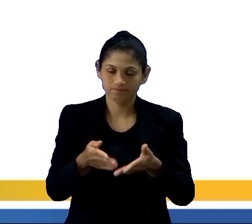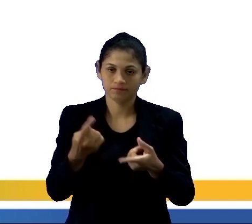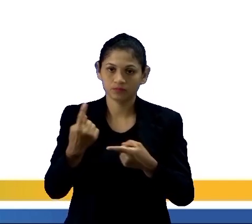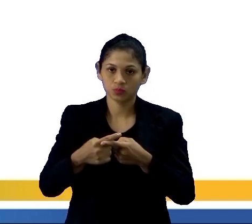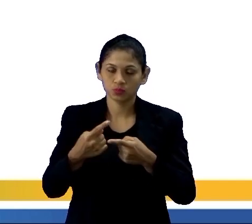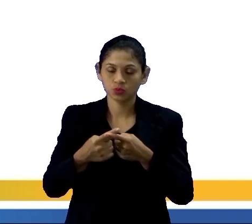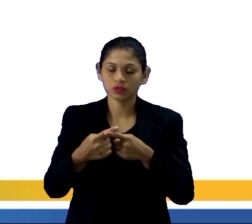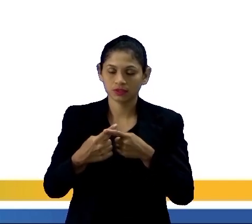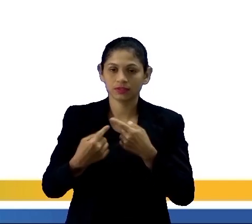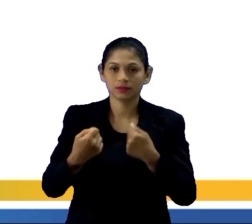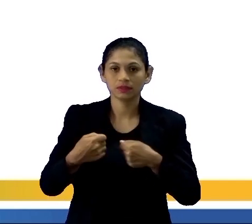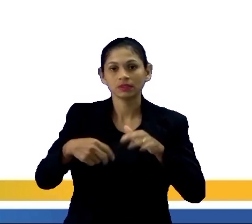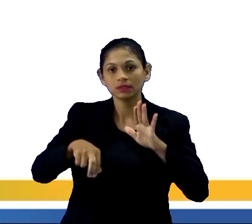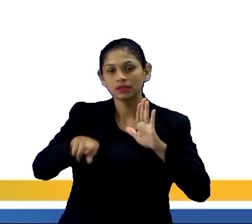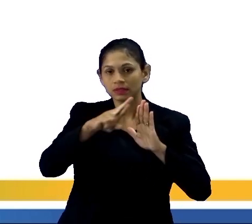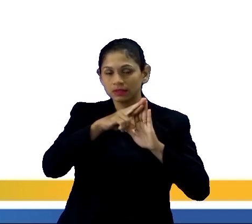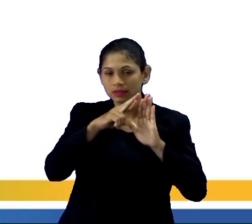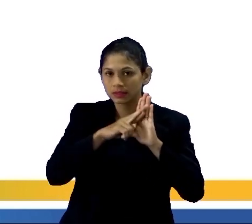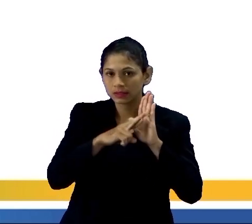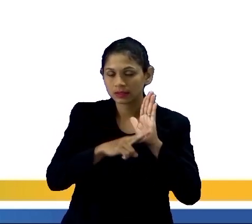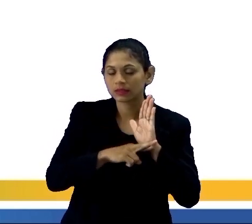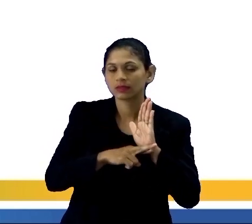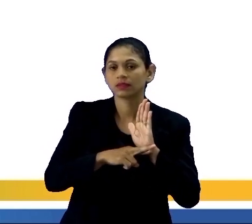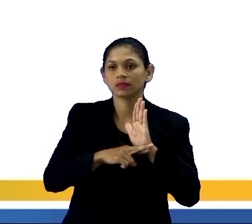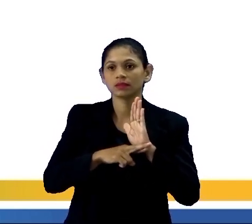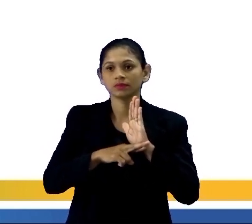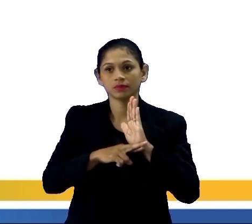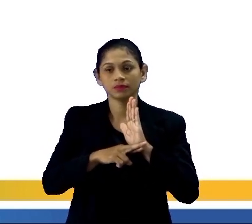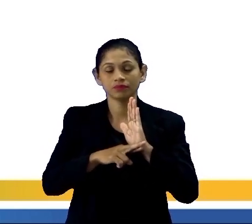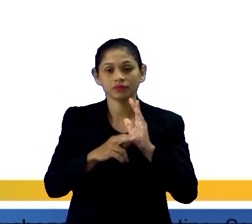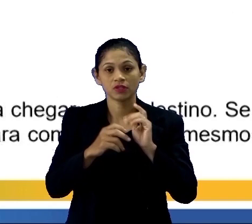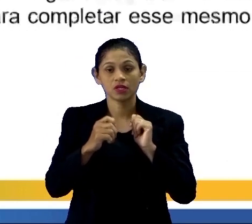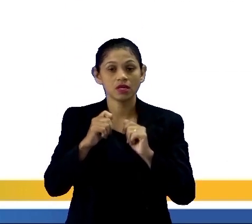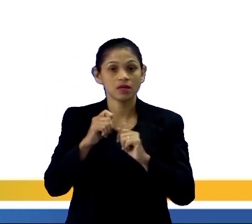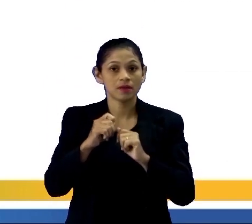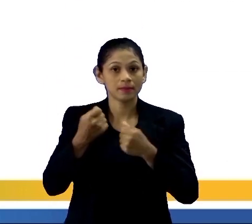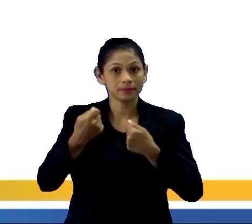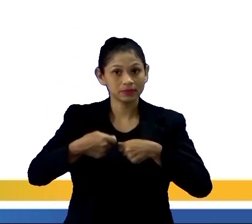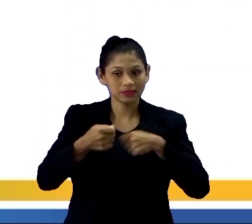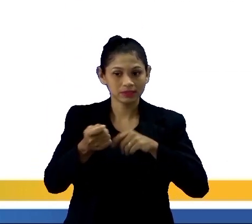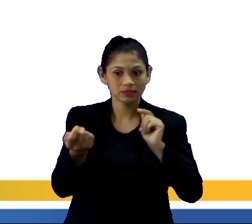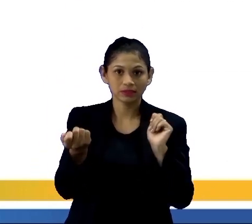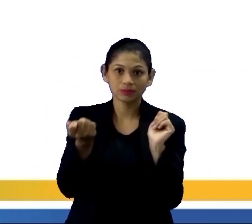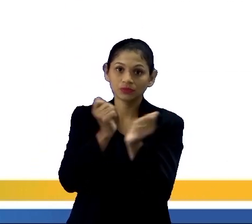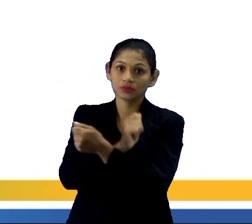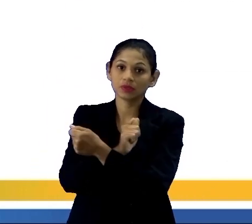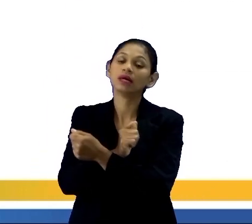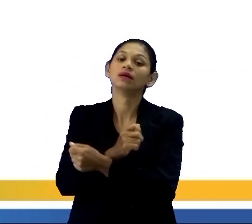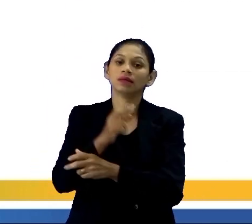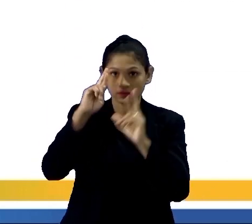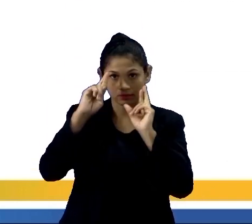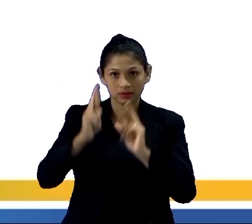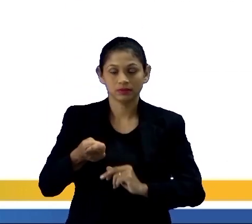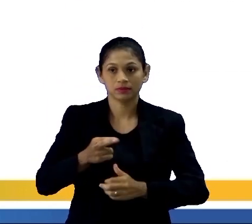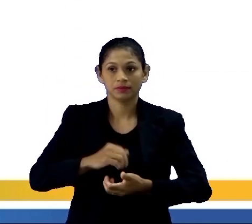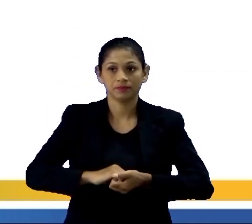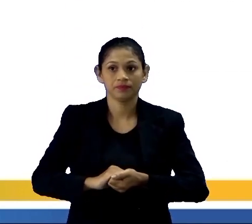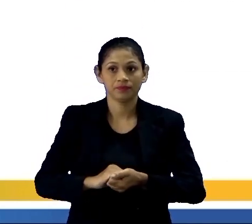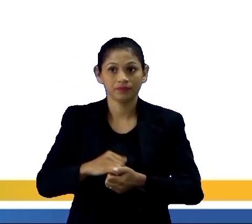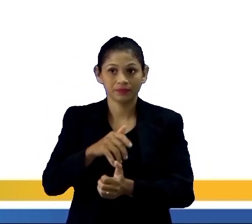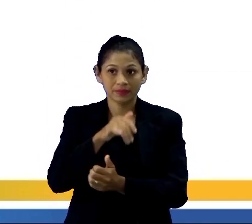propriedade fundamental das proporções, é necessário inverter uma das razões. Exemplo: